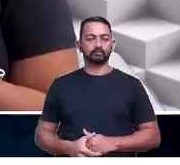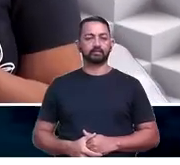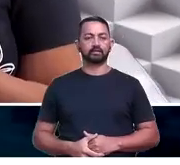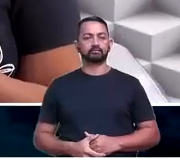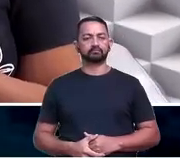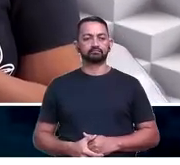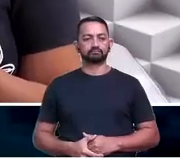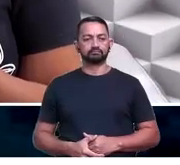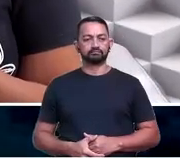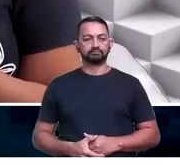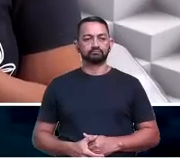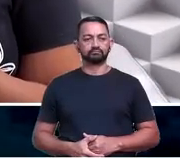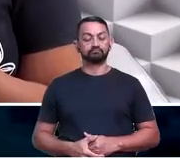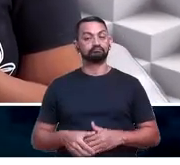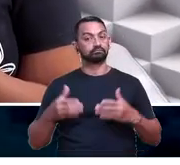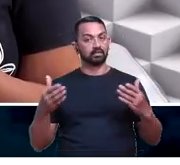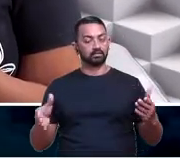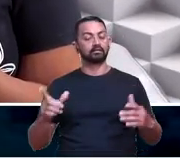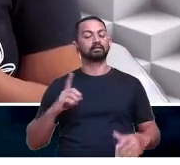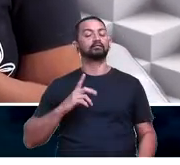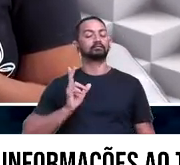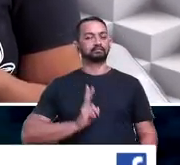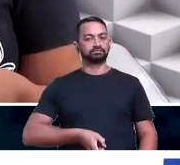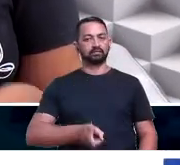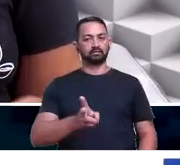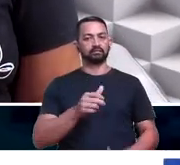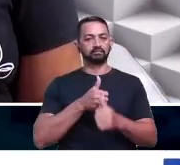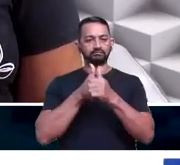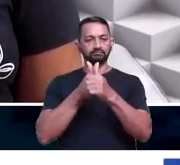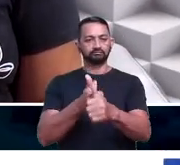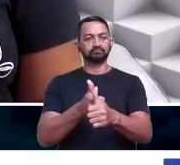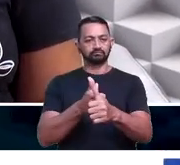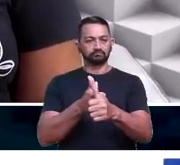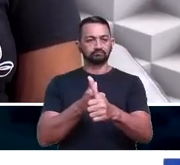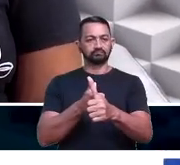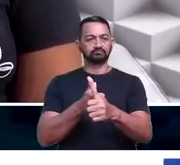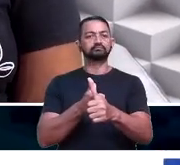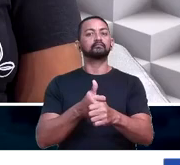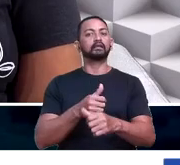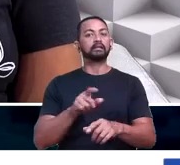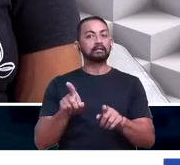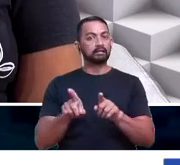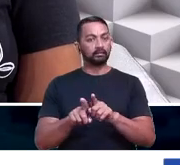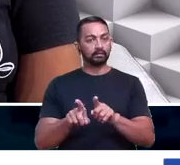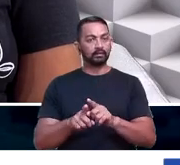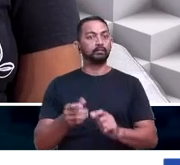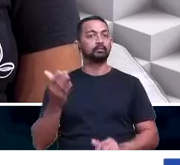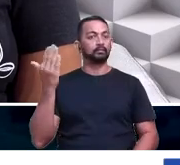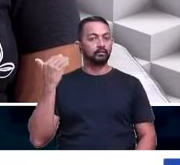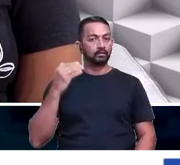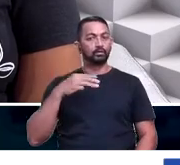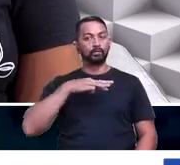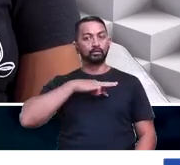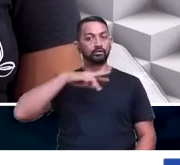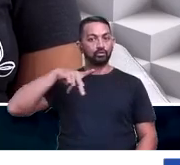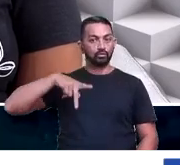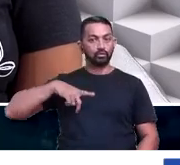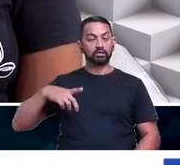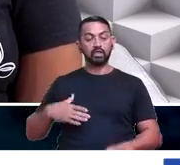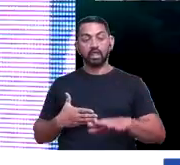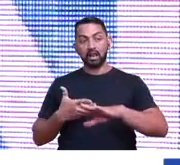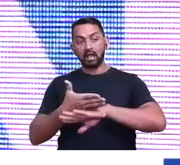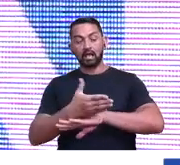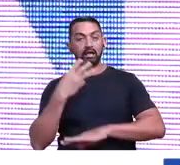você. Tá aí, a gente também segue acompanhando esse caso. Recentemente também, né, Ciarla, o Ministério